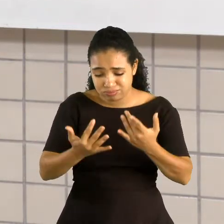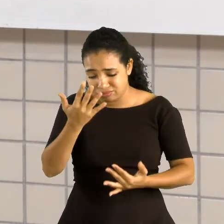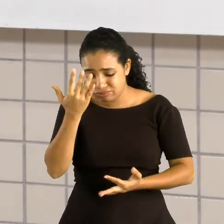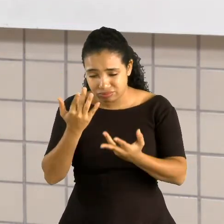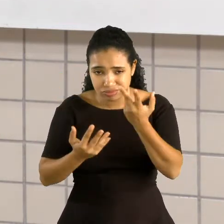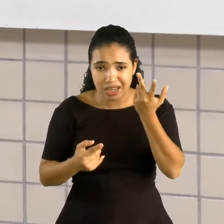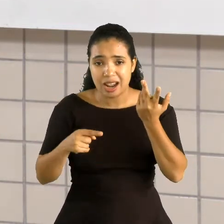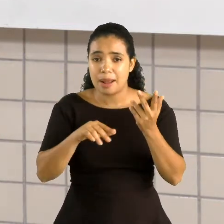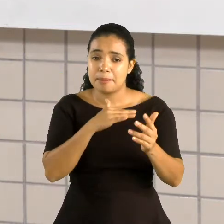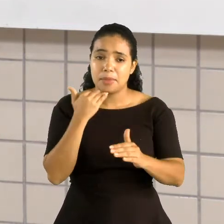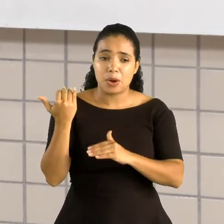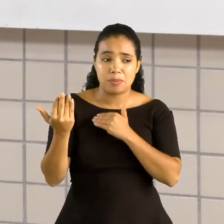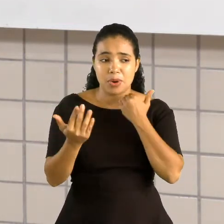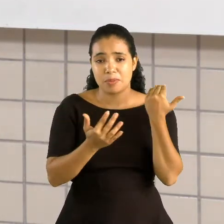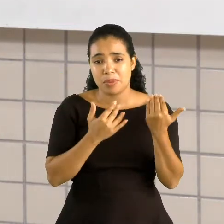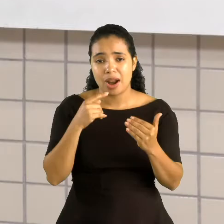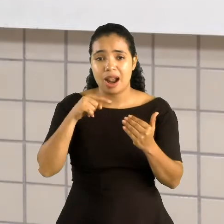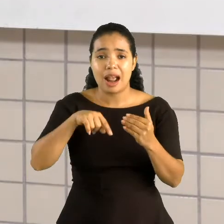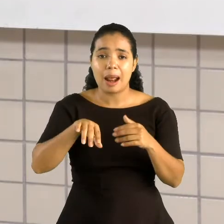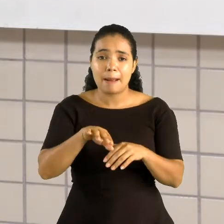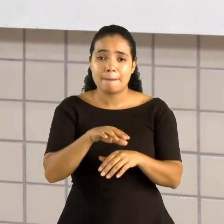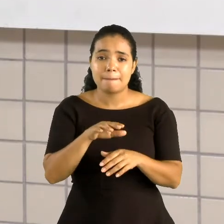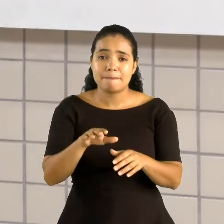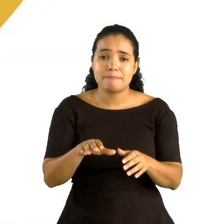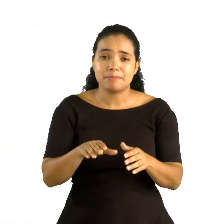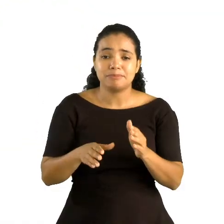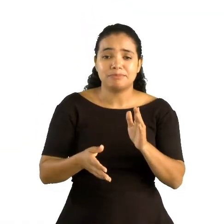junto, então o solo fica pobre e ele acaba não